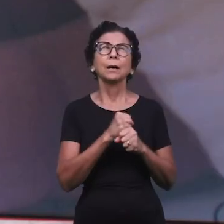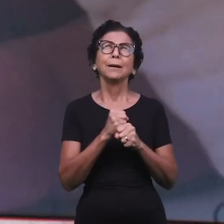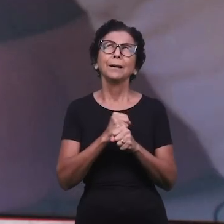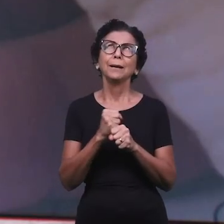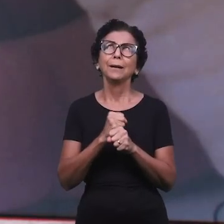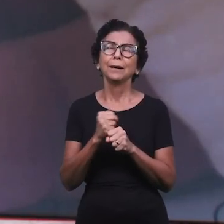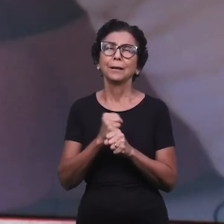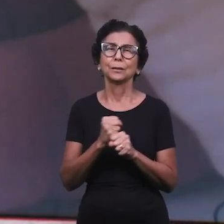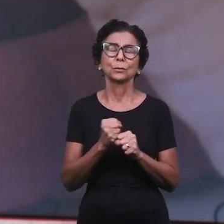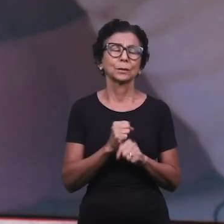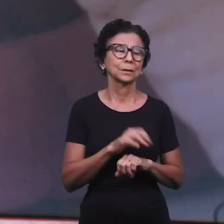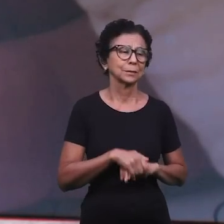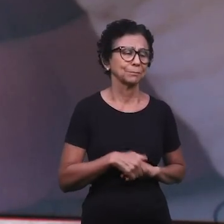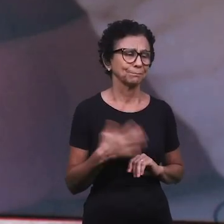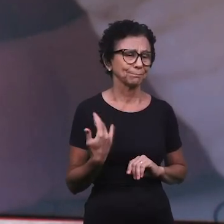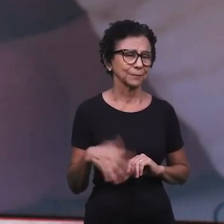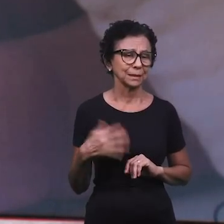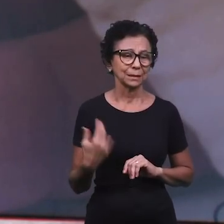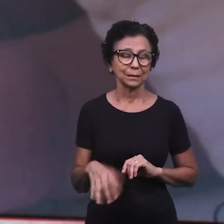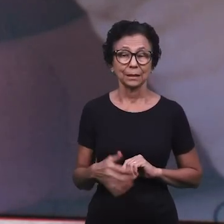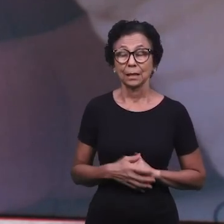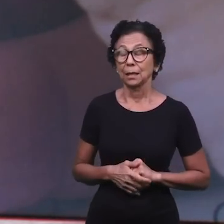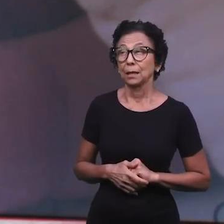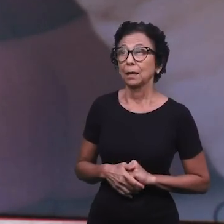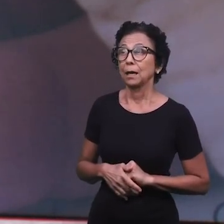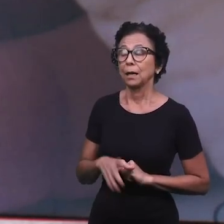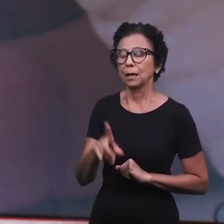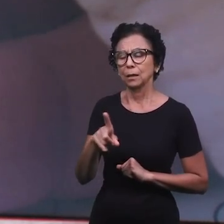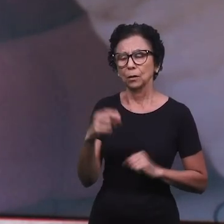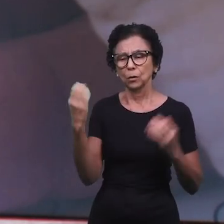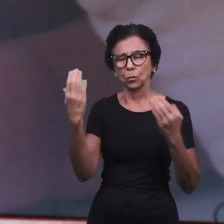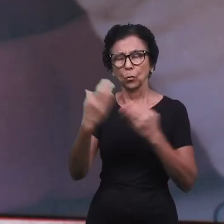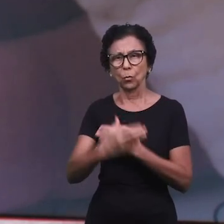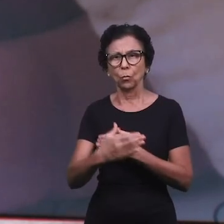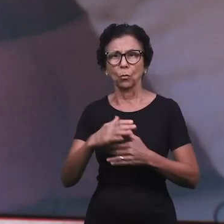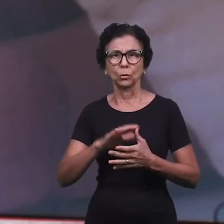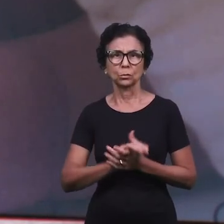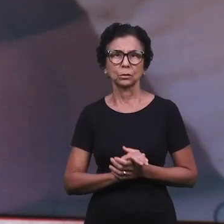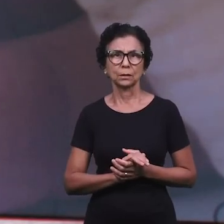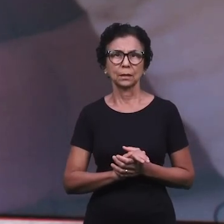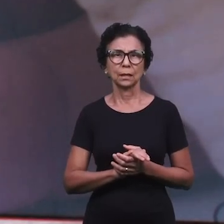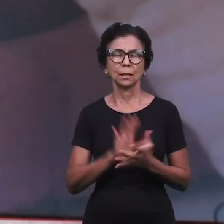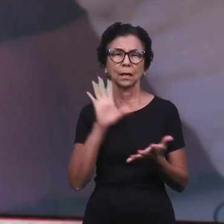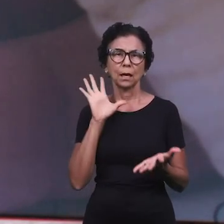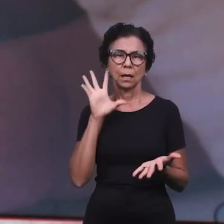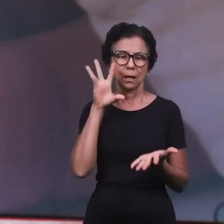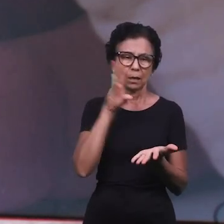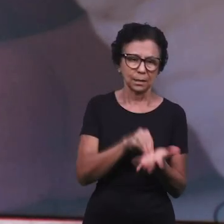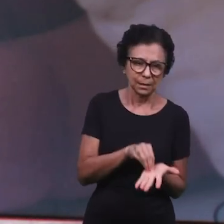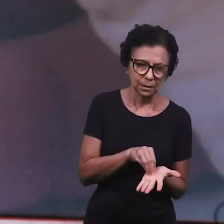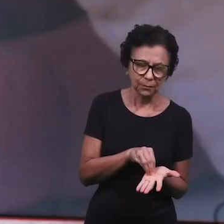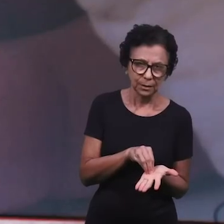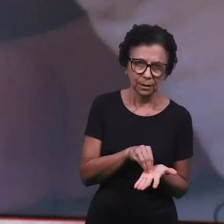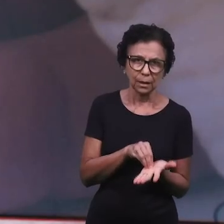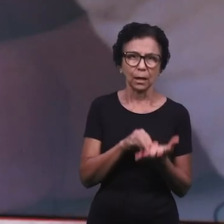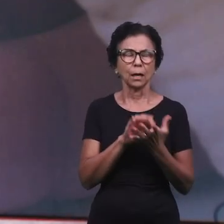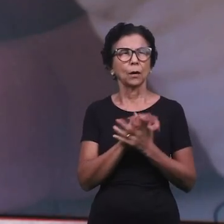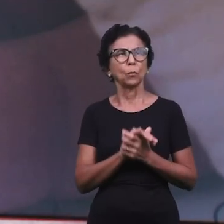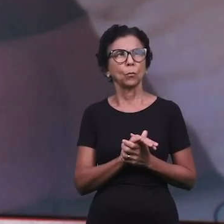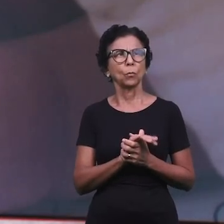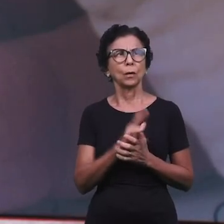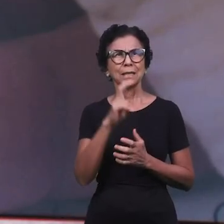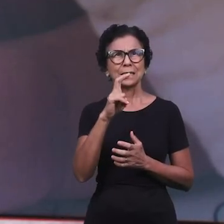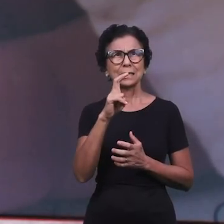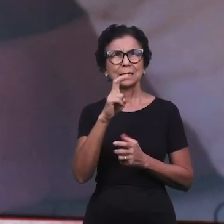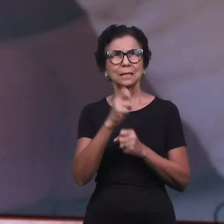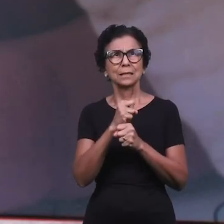anos para um edital. Olha, eu comecei a estudar para o concurso da Receita Federal. O último edital foi há 5